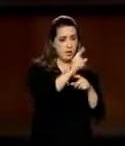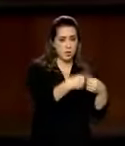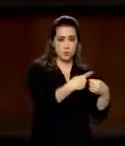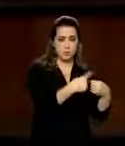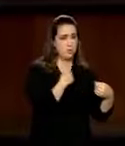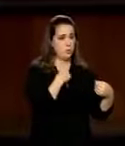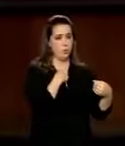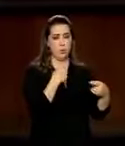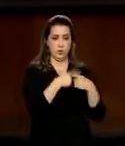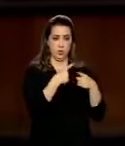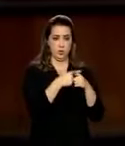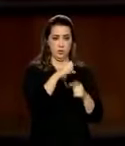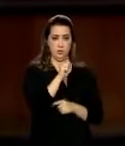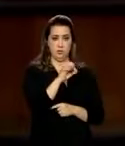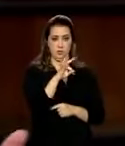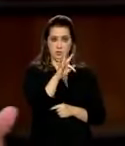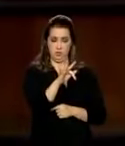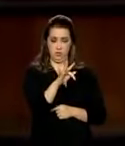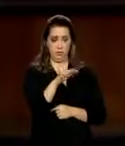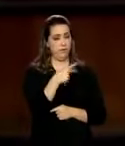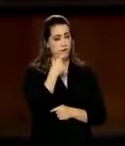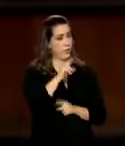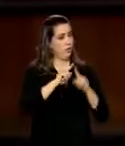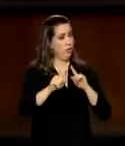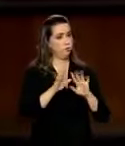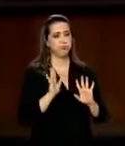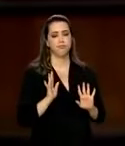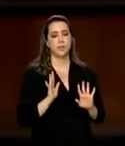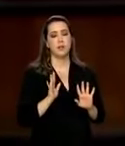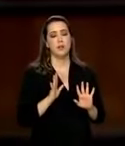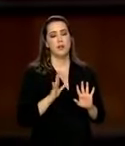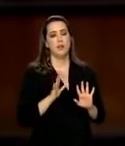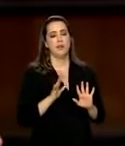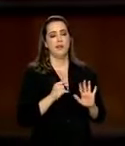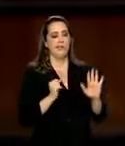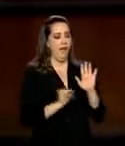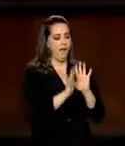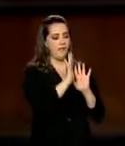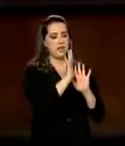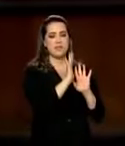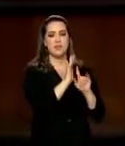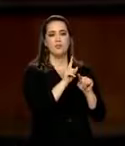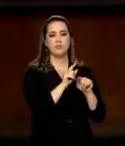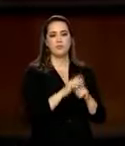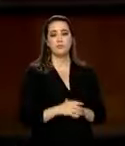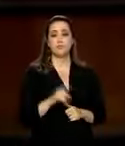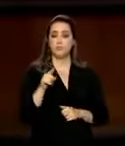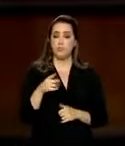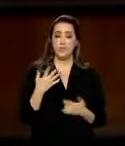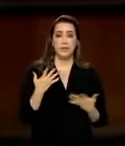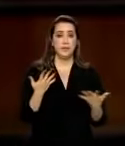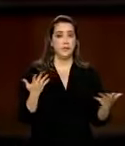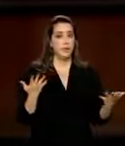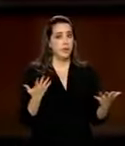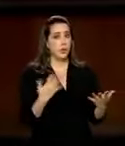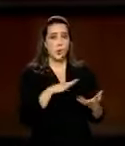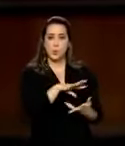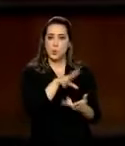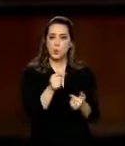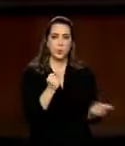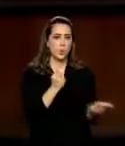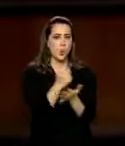Federal, uma das consequências foi exatamente a inflação. O mundo, por incrível que pareça, passou a consumir mais, passaram a